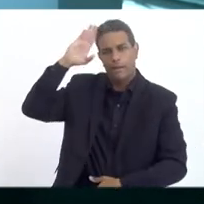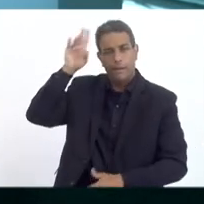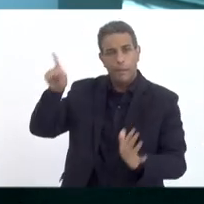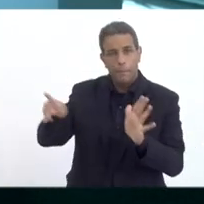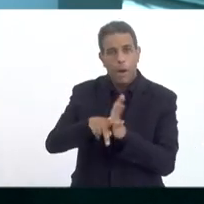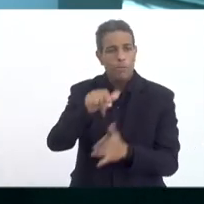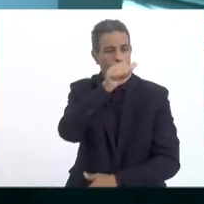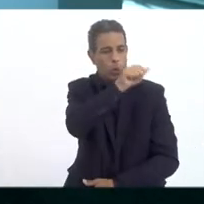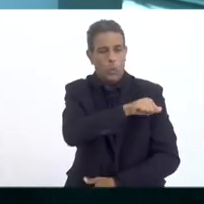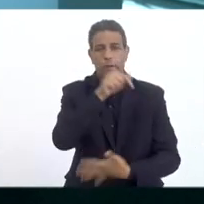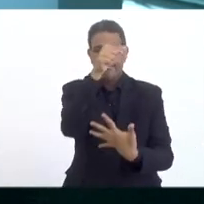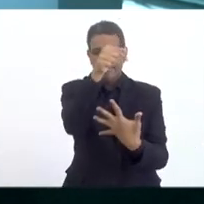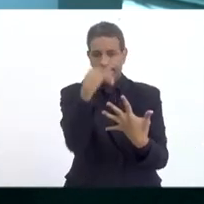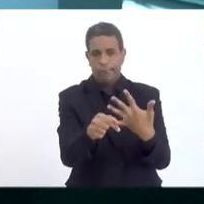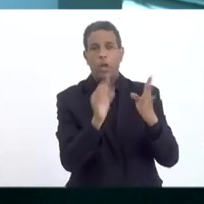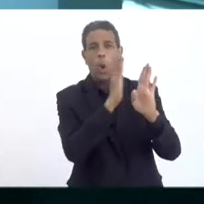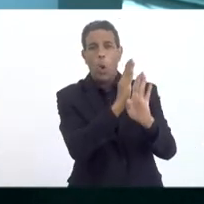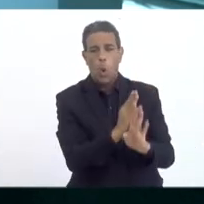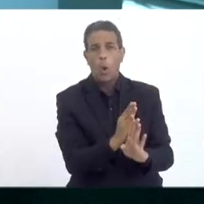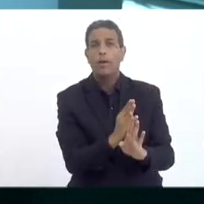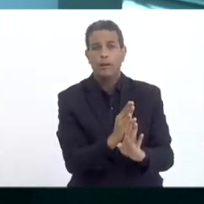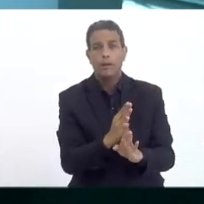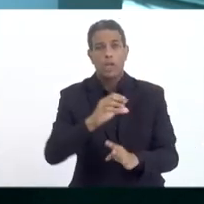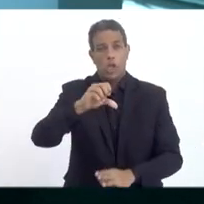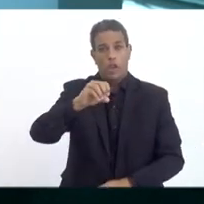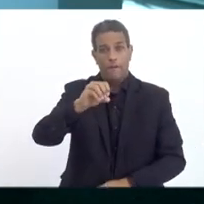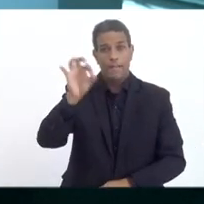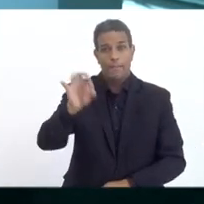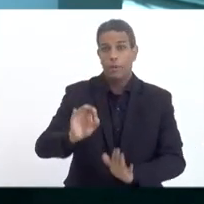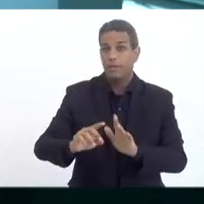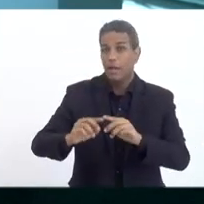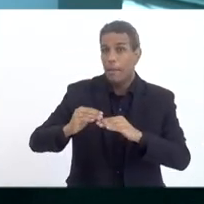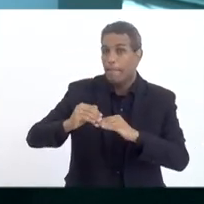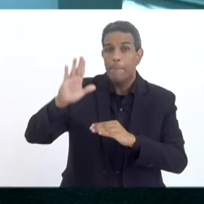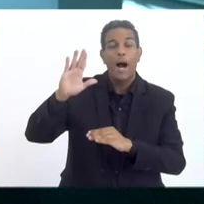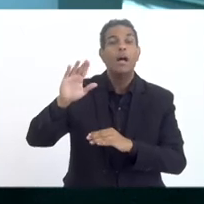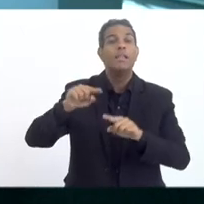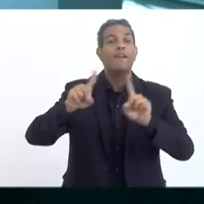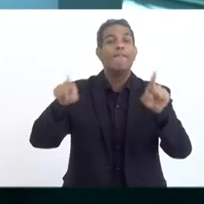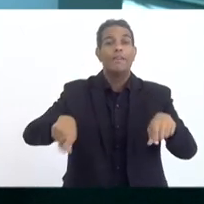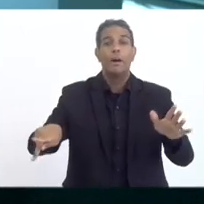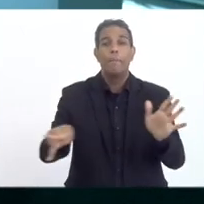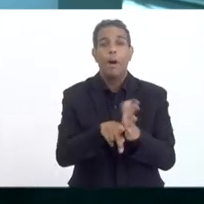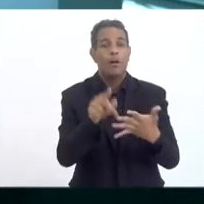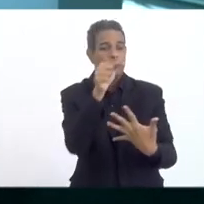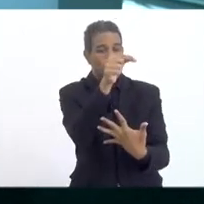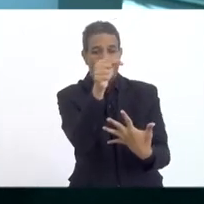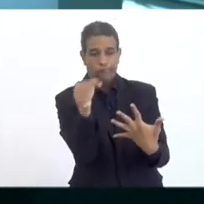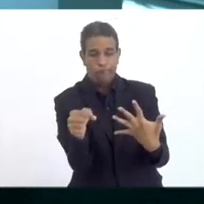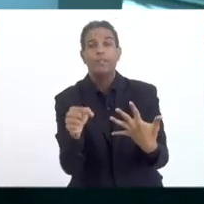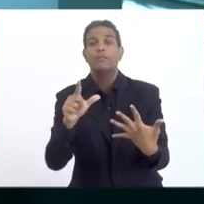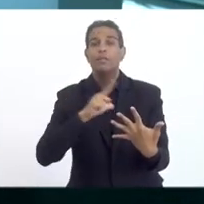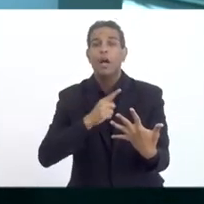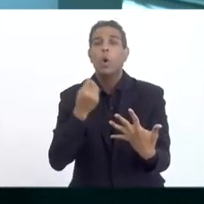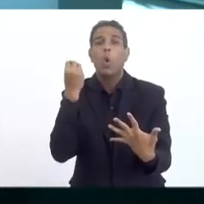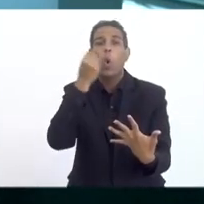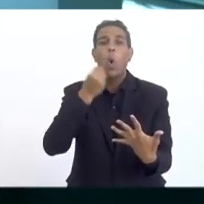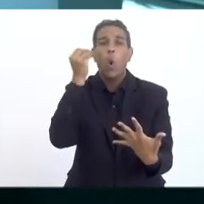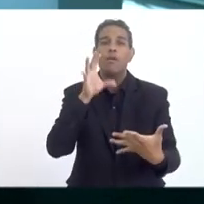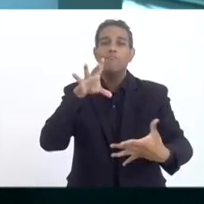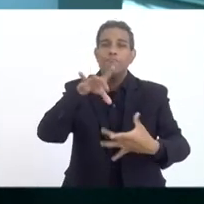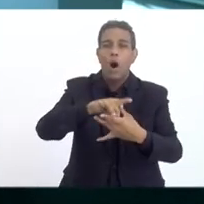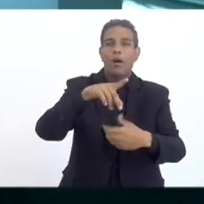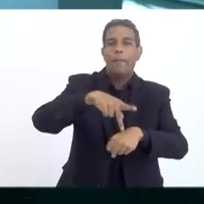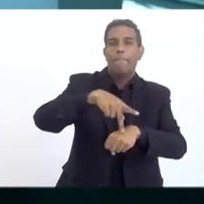dessa carreira, e nós identificamos que mais de 90% dos servidores dessa categoria possuem algum nível de